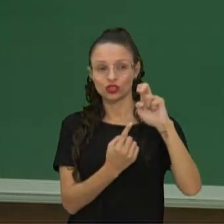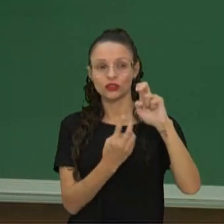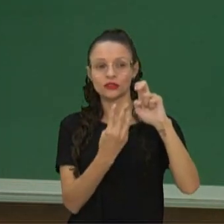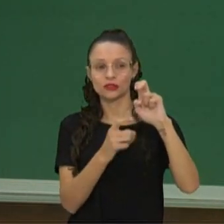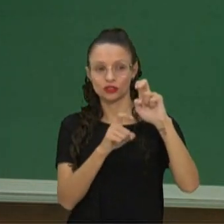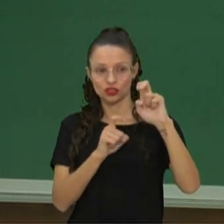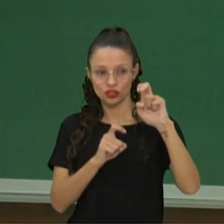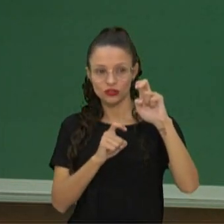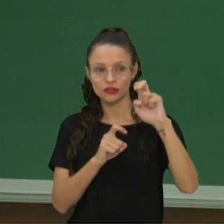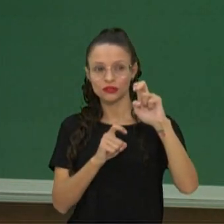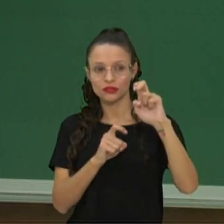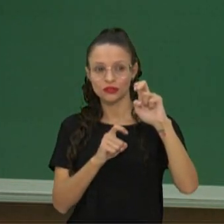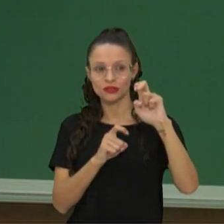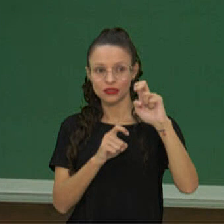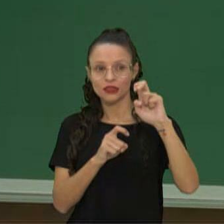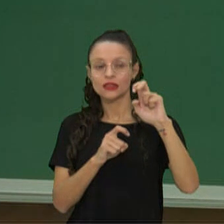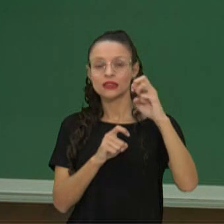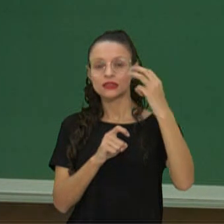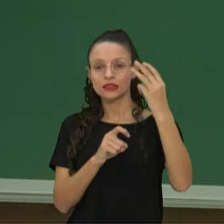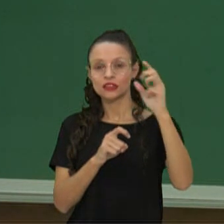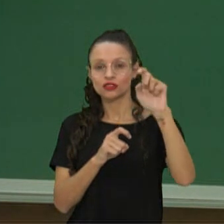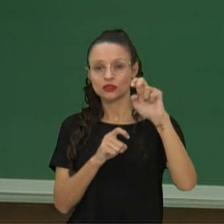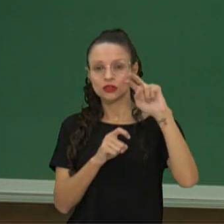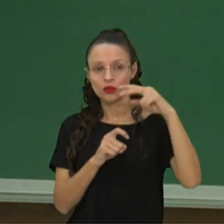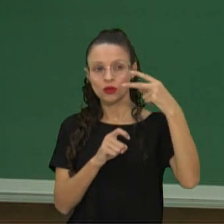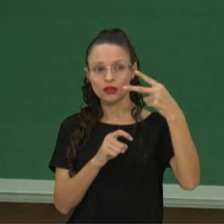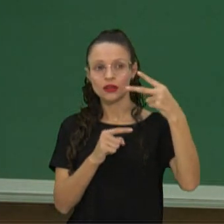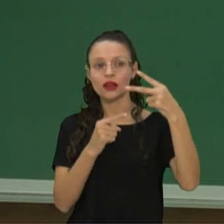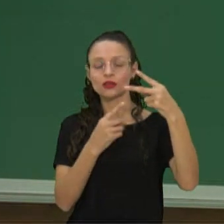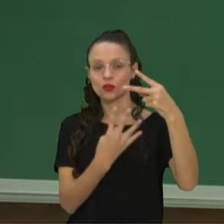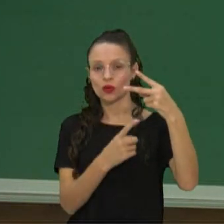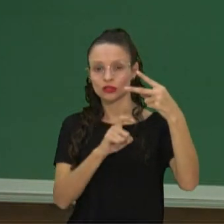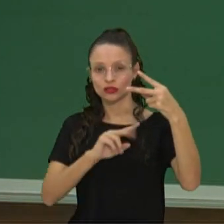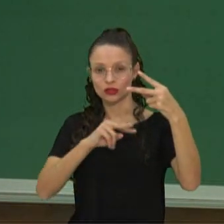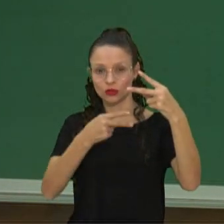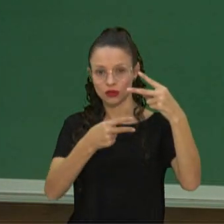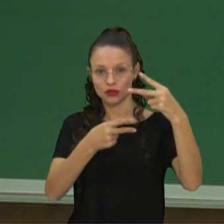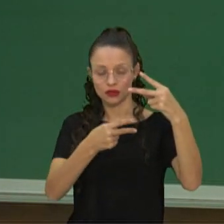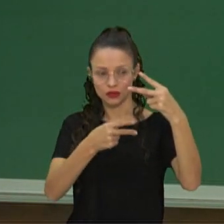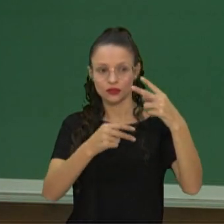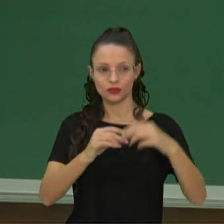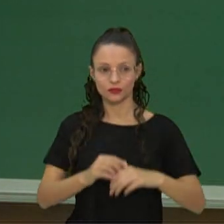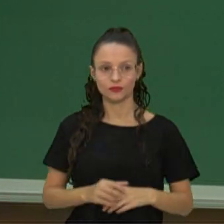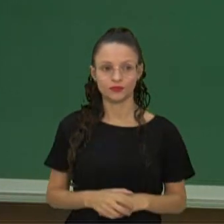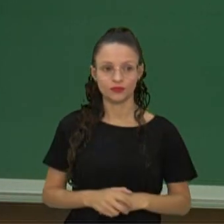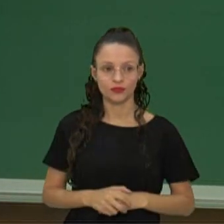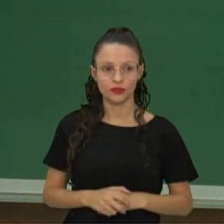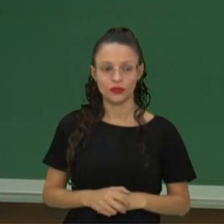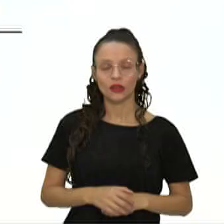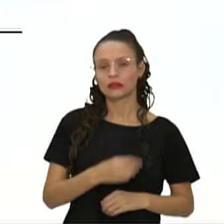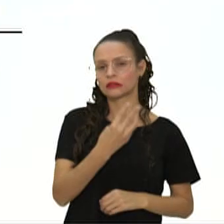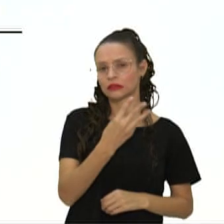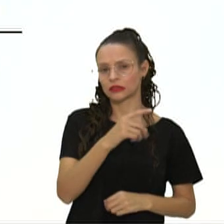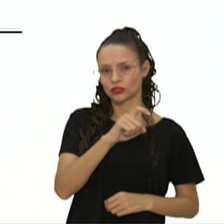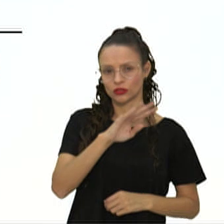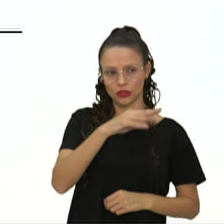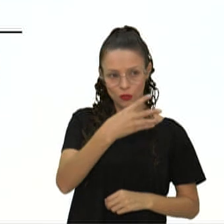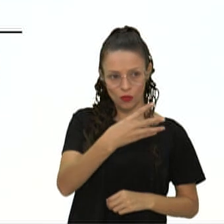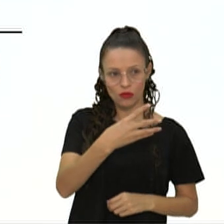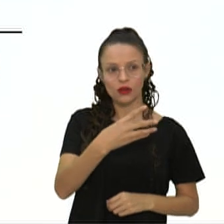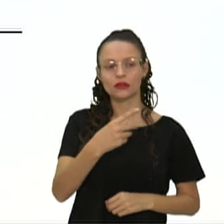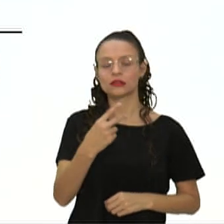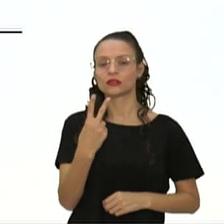5x e o mais 4x ao quadrado embaixo do menos 3x ao quadrado. Aqui no x ao cubo não vai nada e no x à quarta não vai nada também.